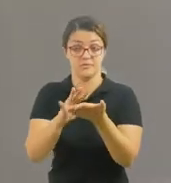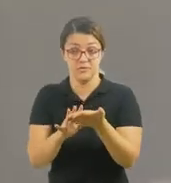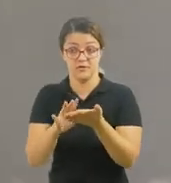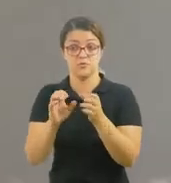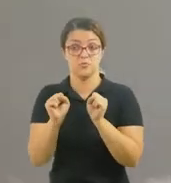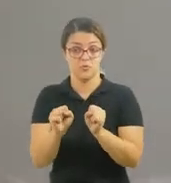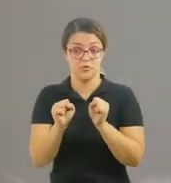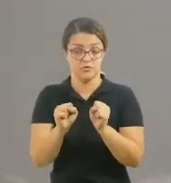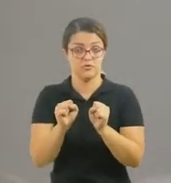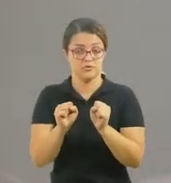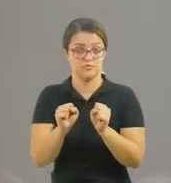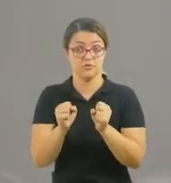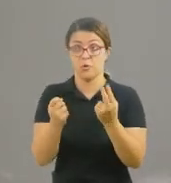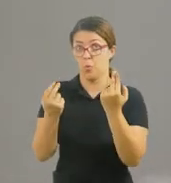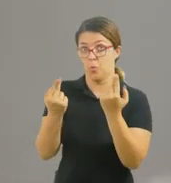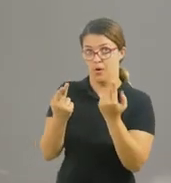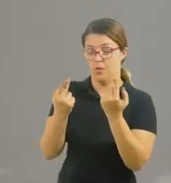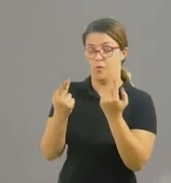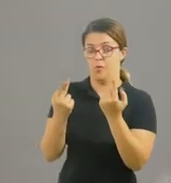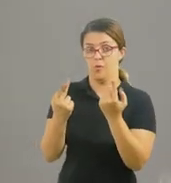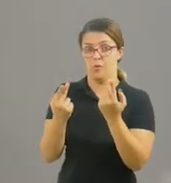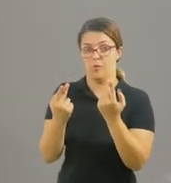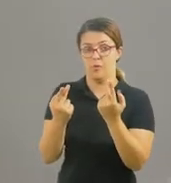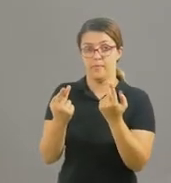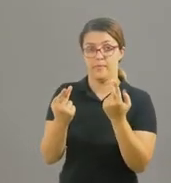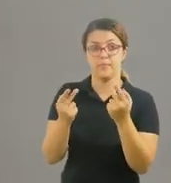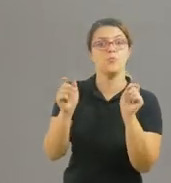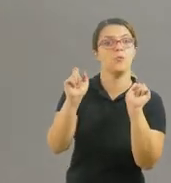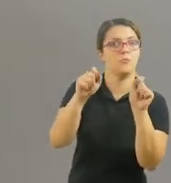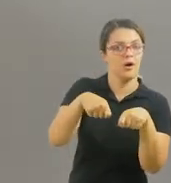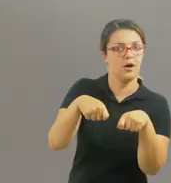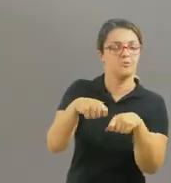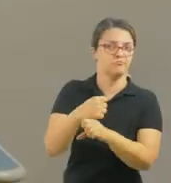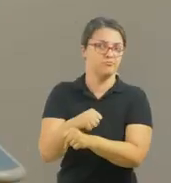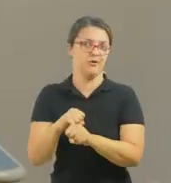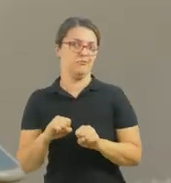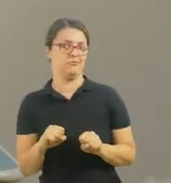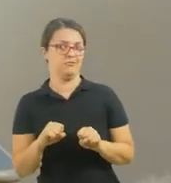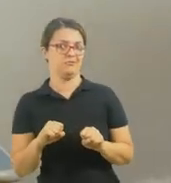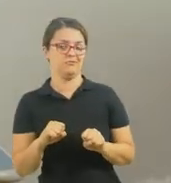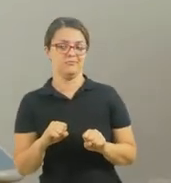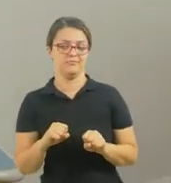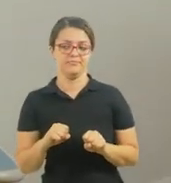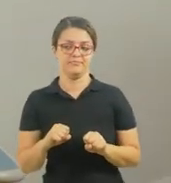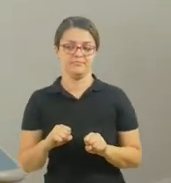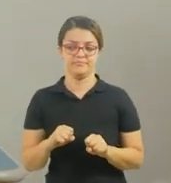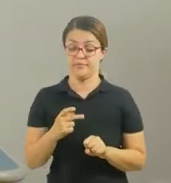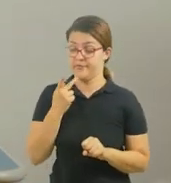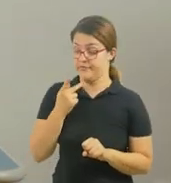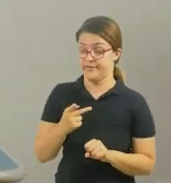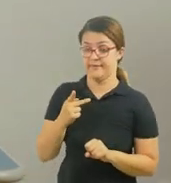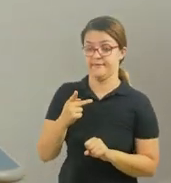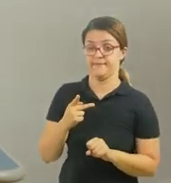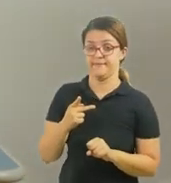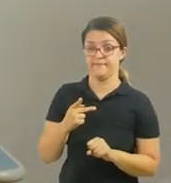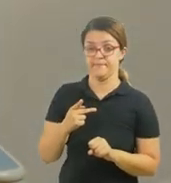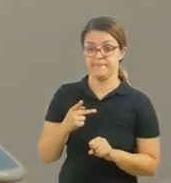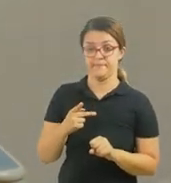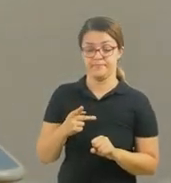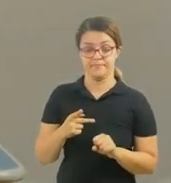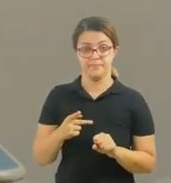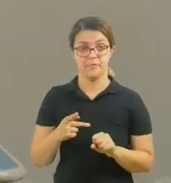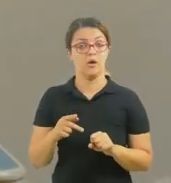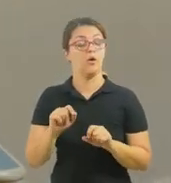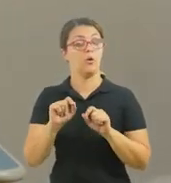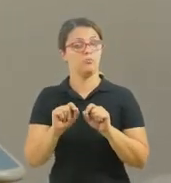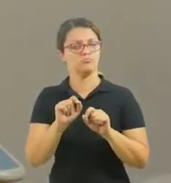você pode fazer duas plaquinhas assim, e aí você vai ler para a criança, né? Você vai ler,